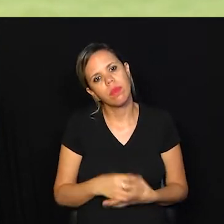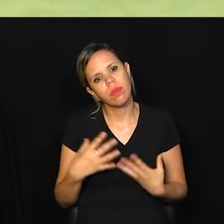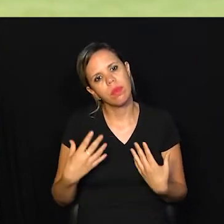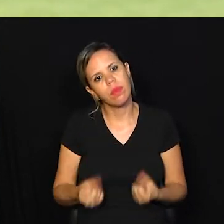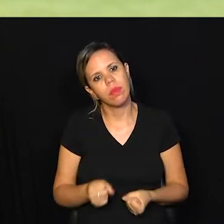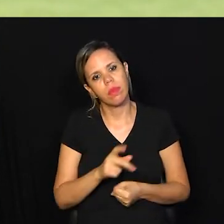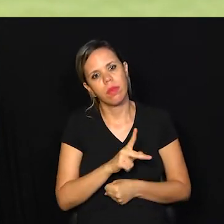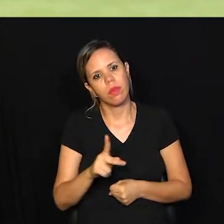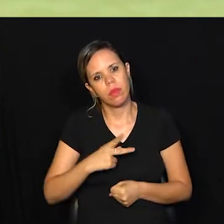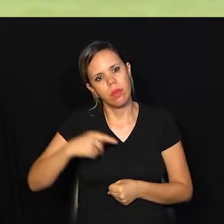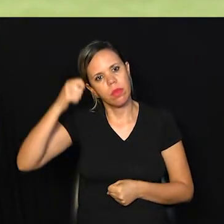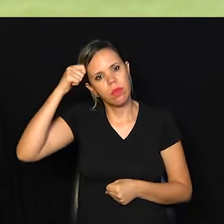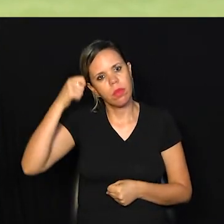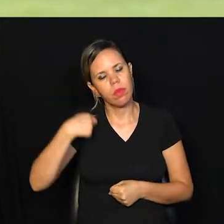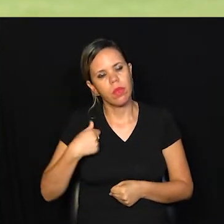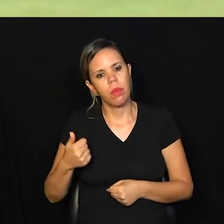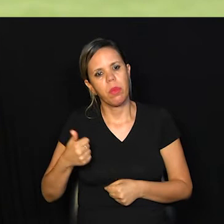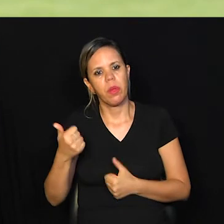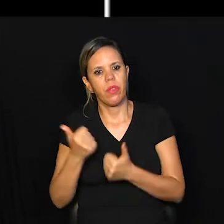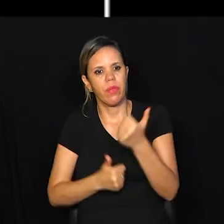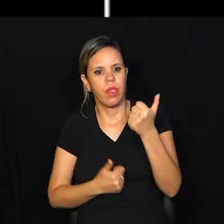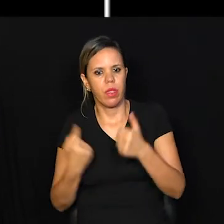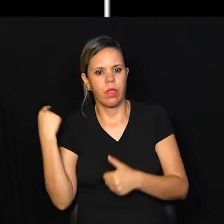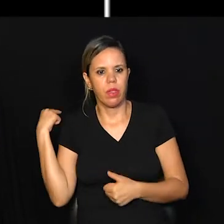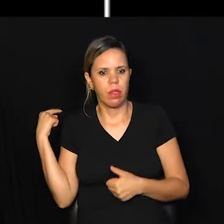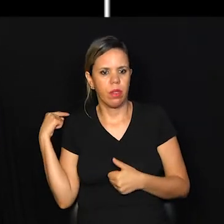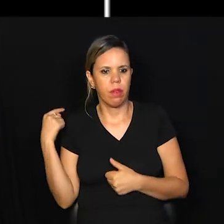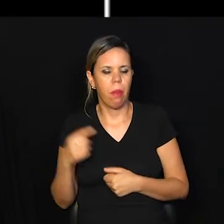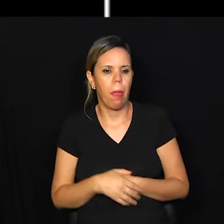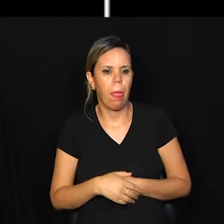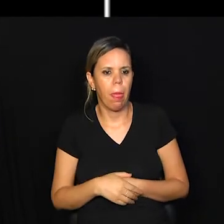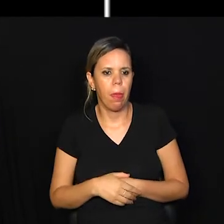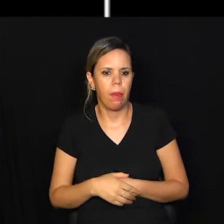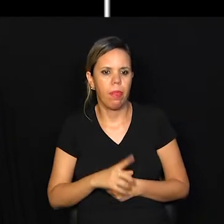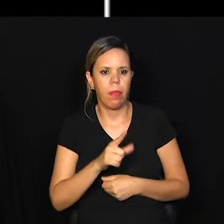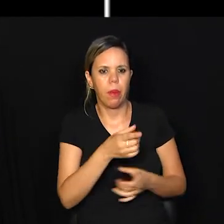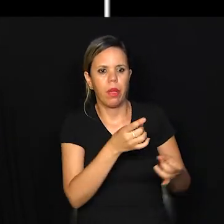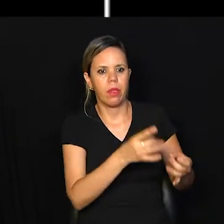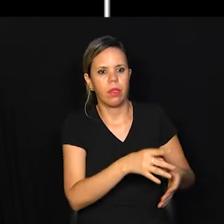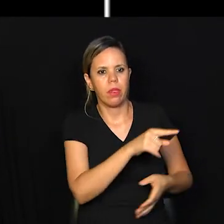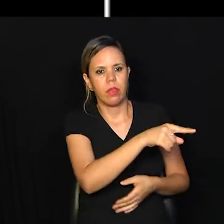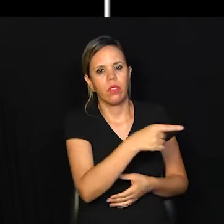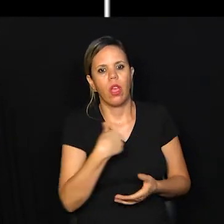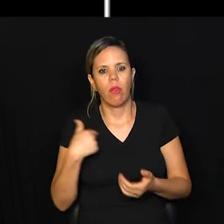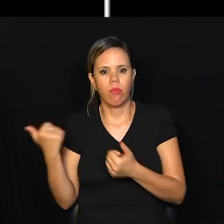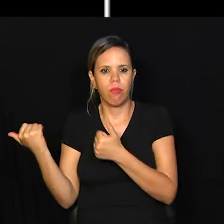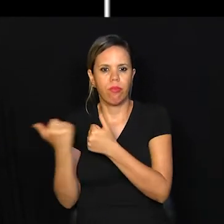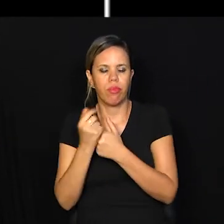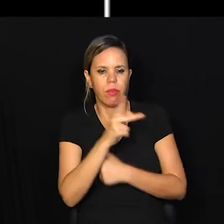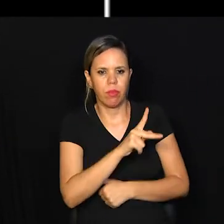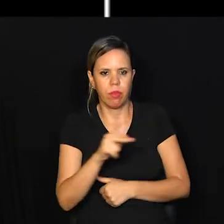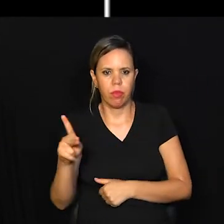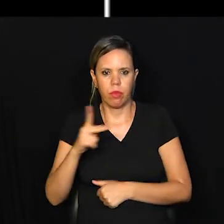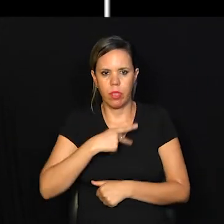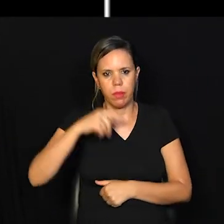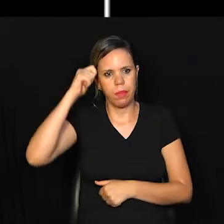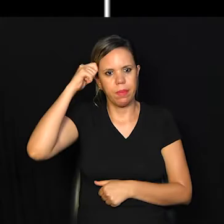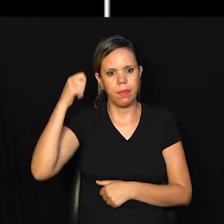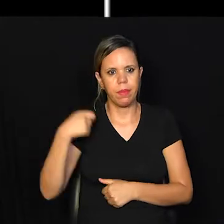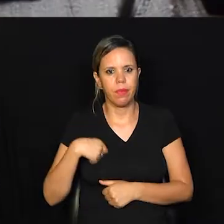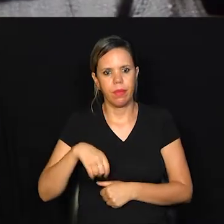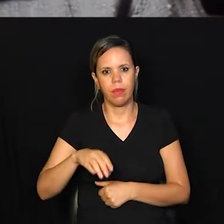assumisse a presidência da Ponte Preta. Então fiquei como primeiro vice. Aí com a renúncia do Abdala eu assumi a condição de presidente da Ponte Preta.